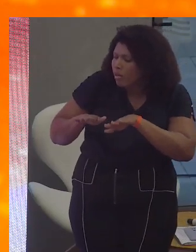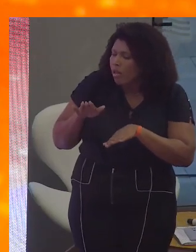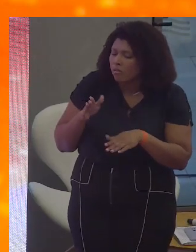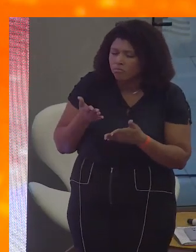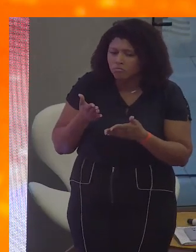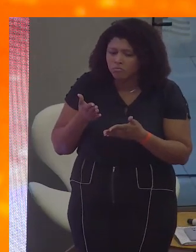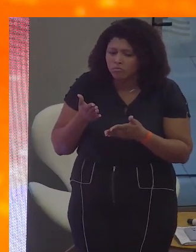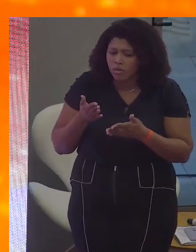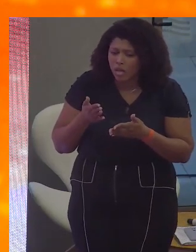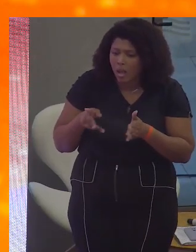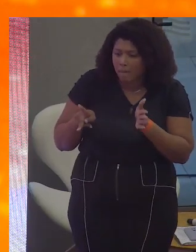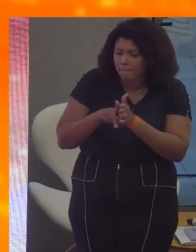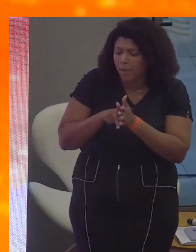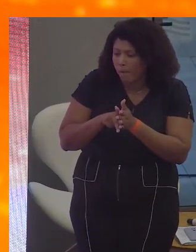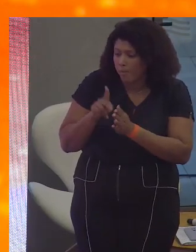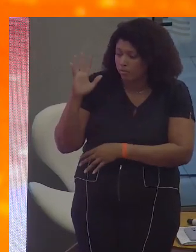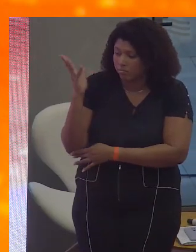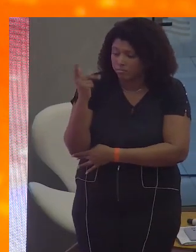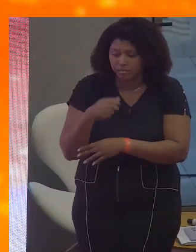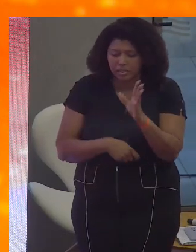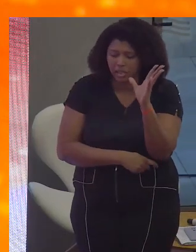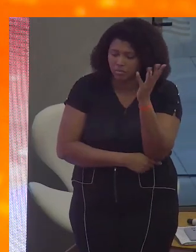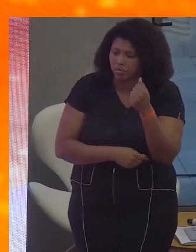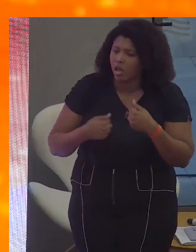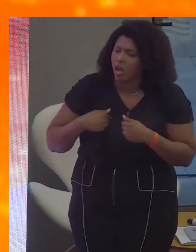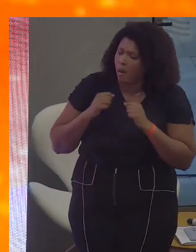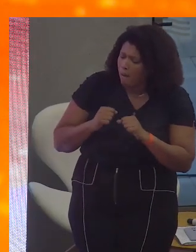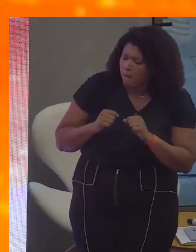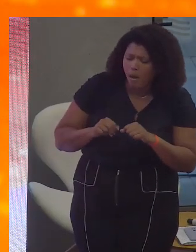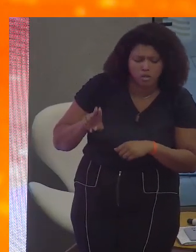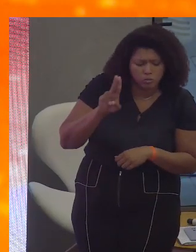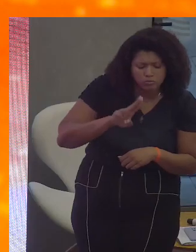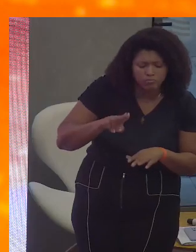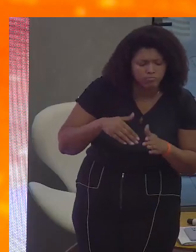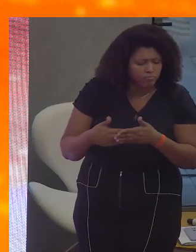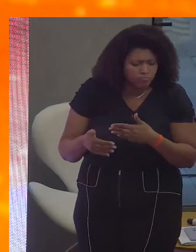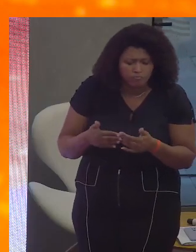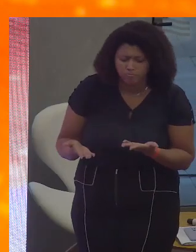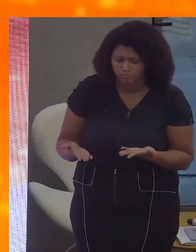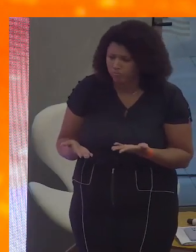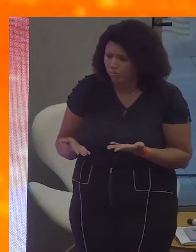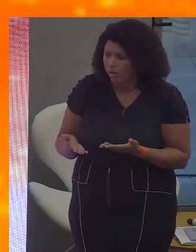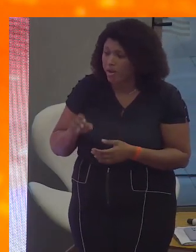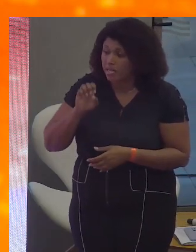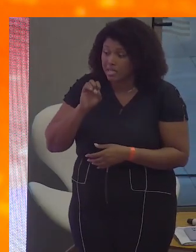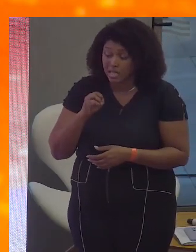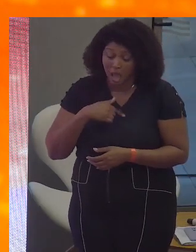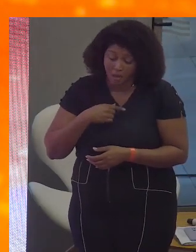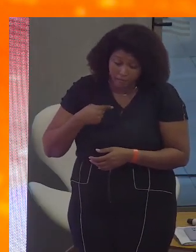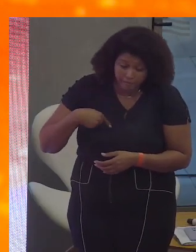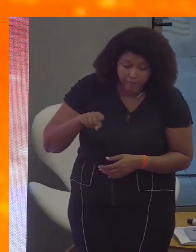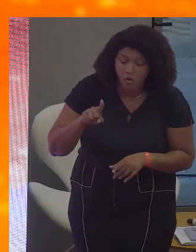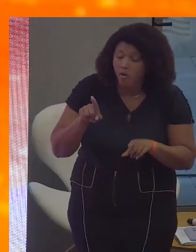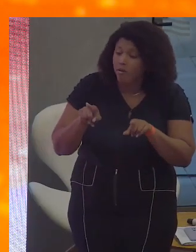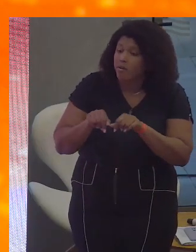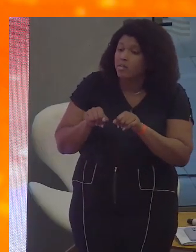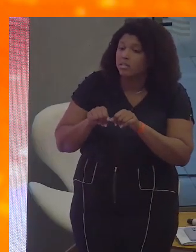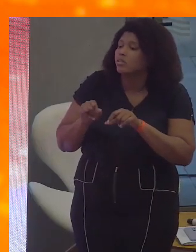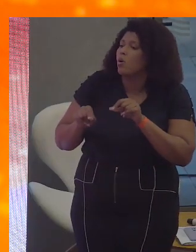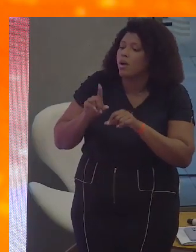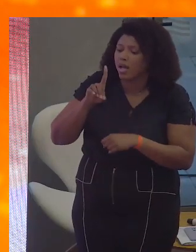produz. Ou seja, ele vai poder consumir como alimento ou como suplemento, vai ser seguro. Se eu for consumir enquanto